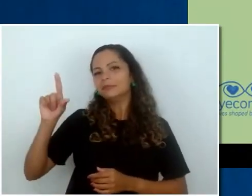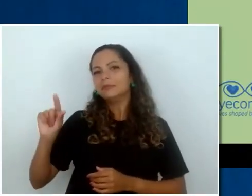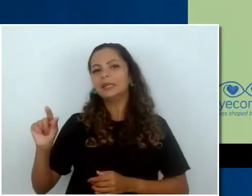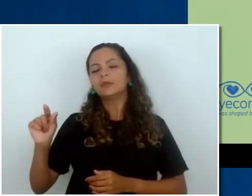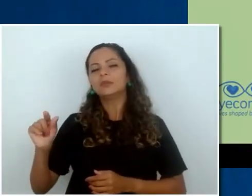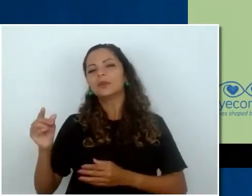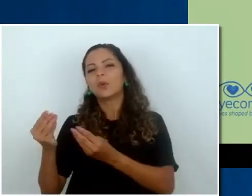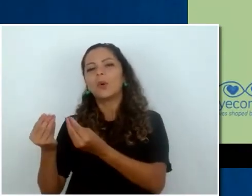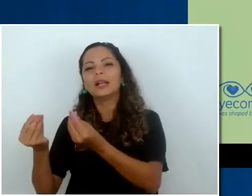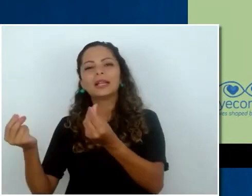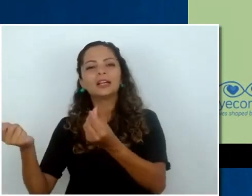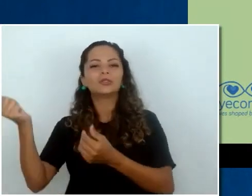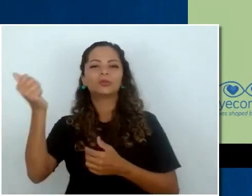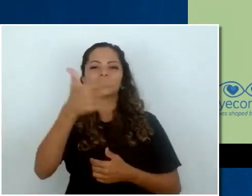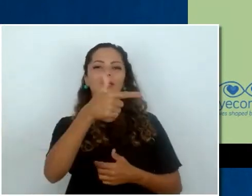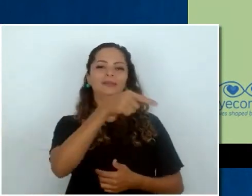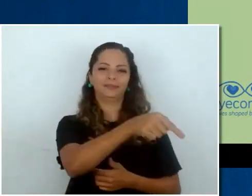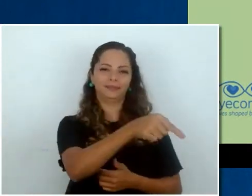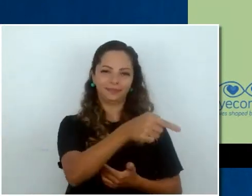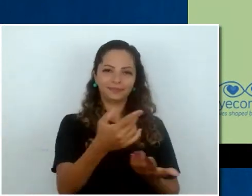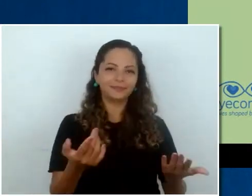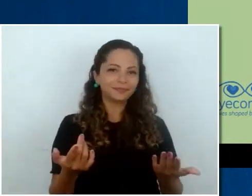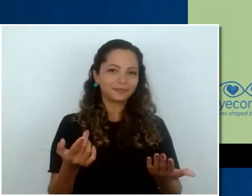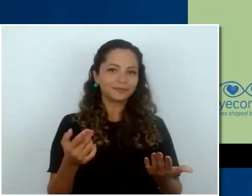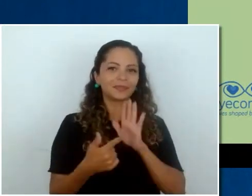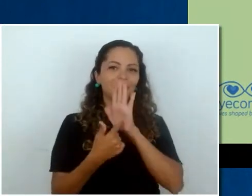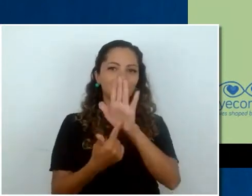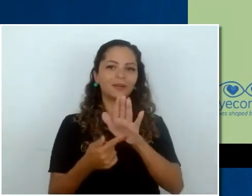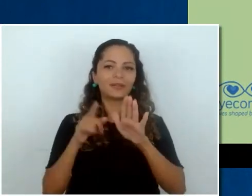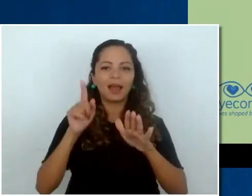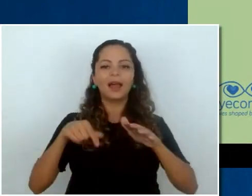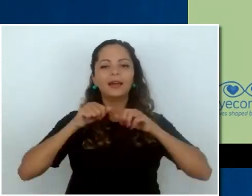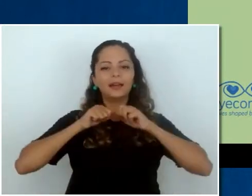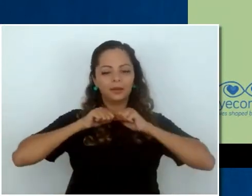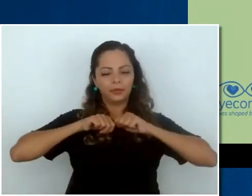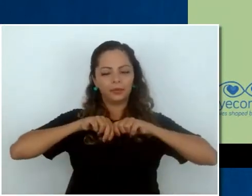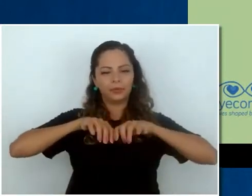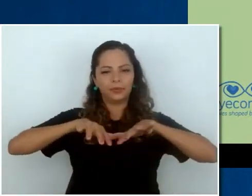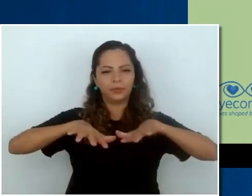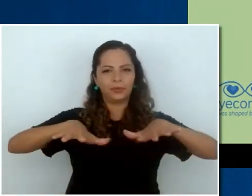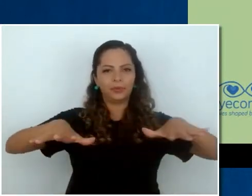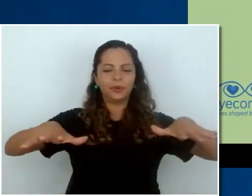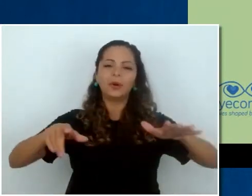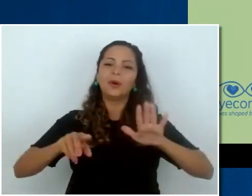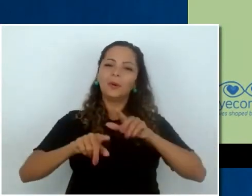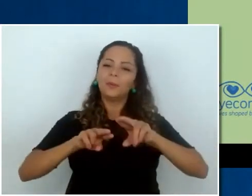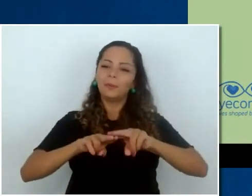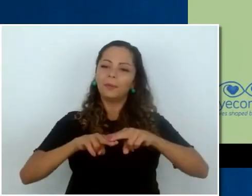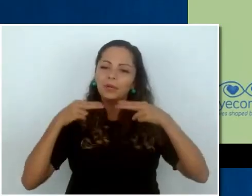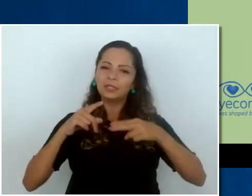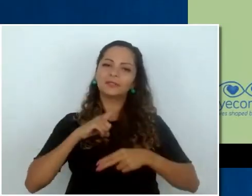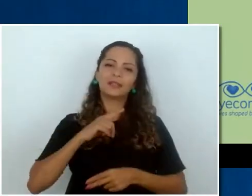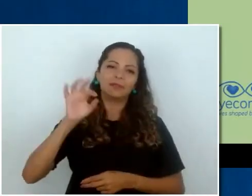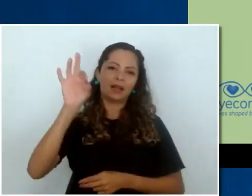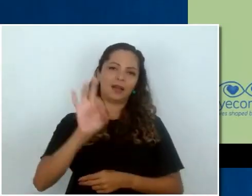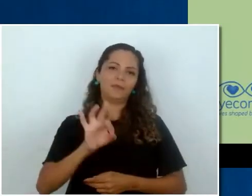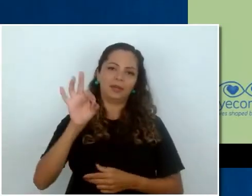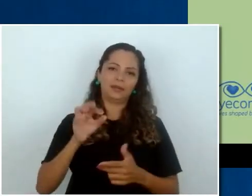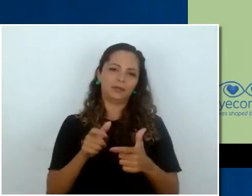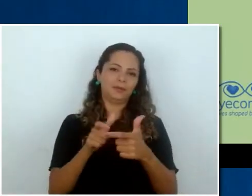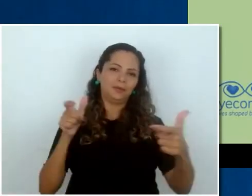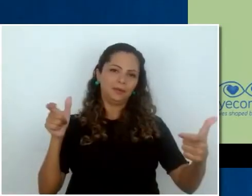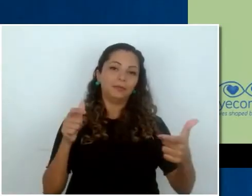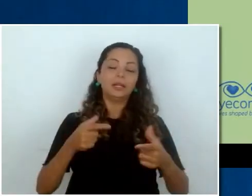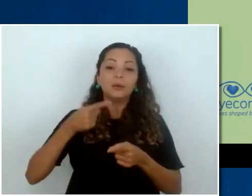do tsunami, né? E isso explica a maior porcentagem do aumento da prevalência, não explica todo o aumento